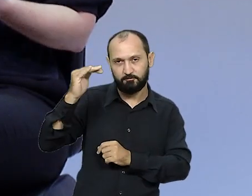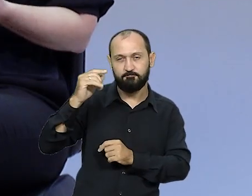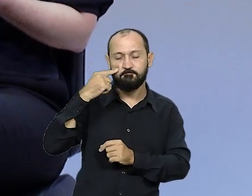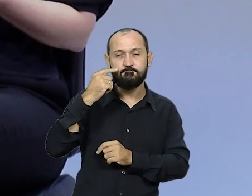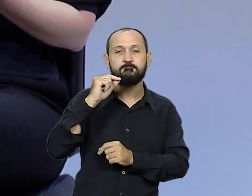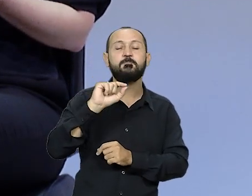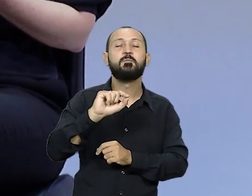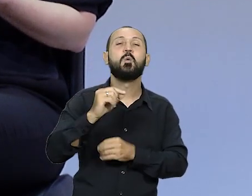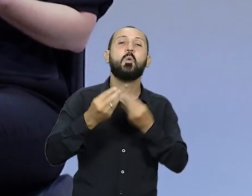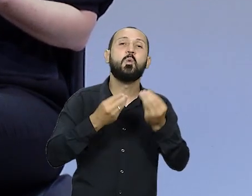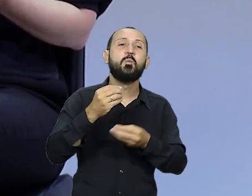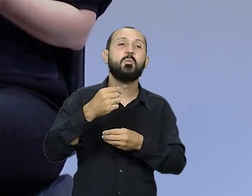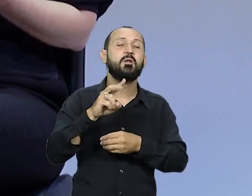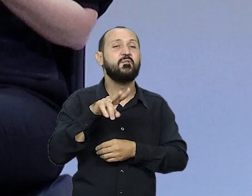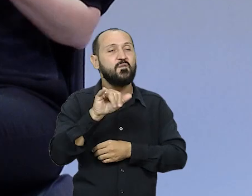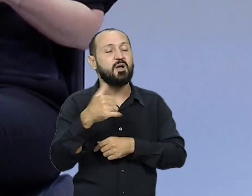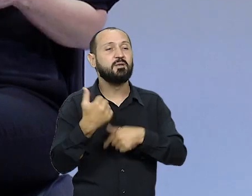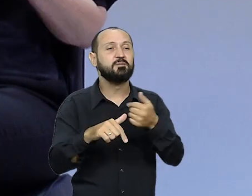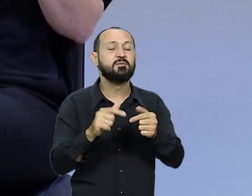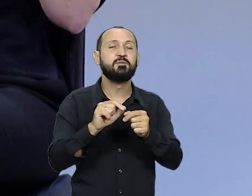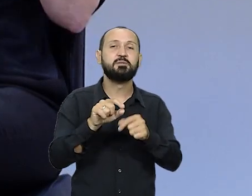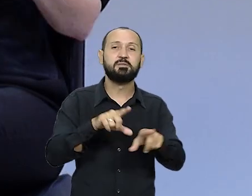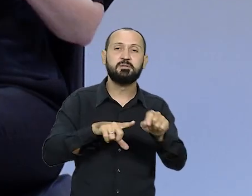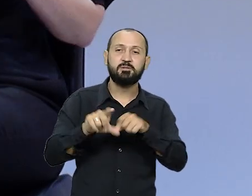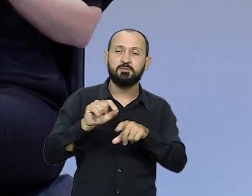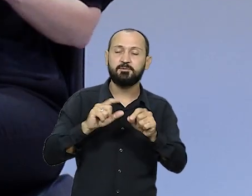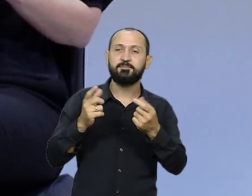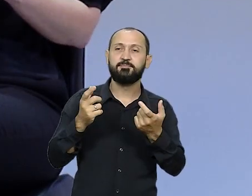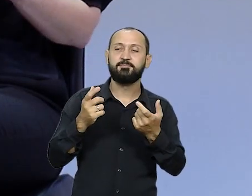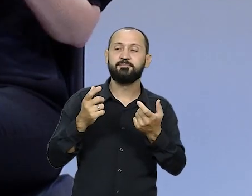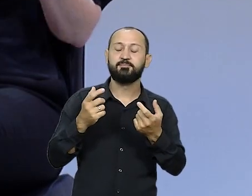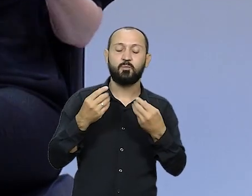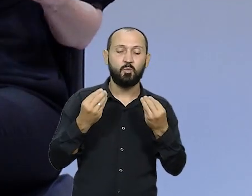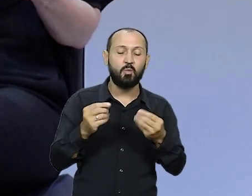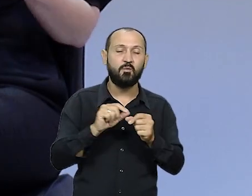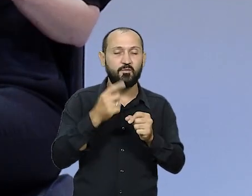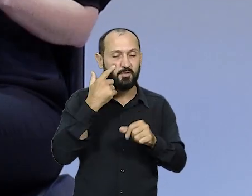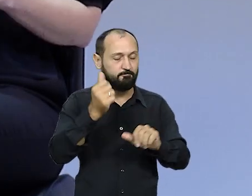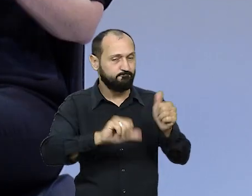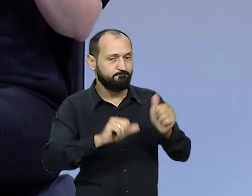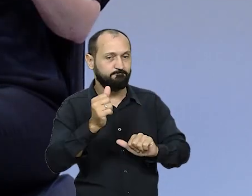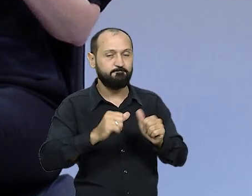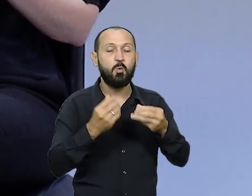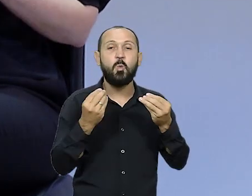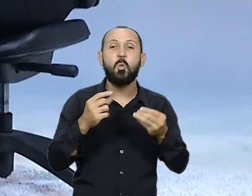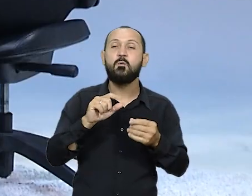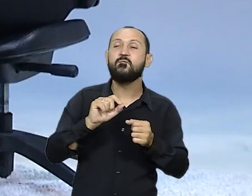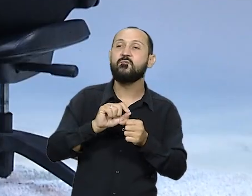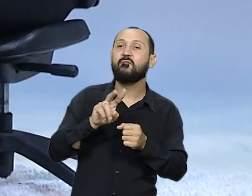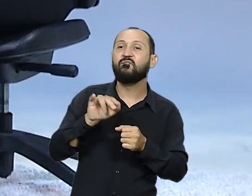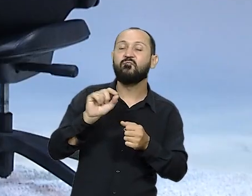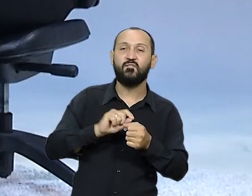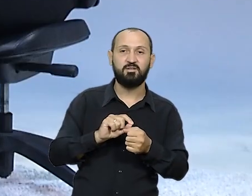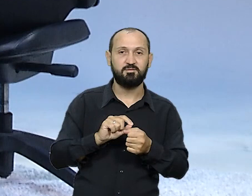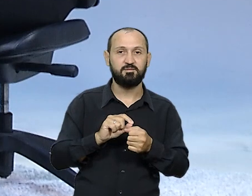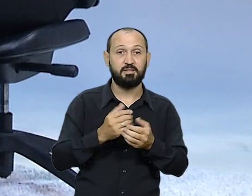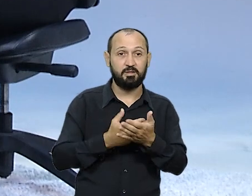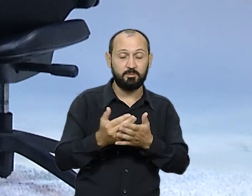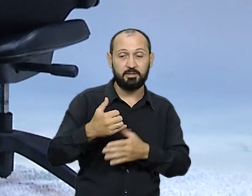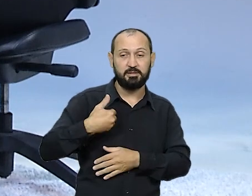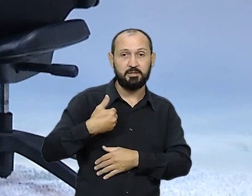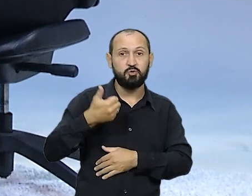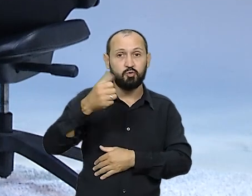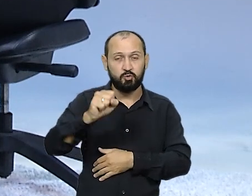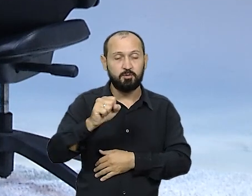mostrando para ele como ele vai fazer essa escolha, como ele vai fazer a averiguação? Como que ele vai participar? E a partir dos 18 anos, ele